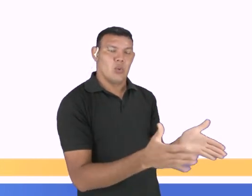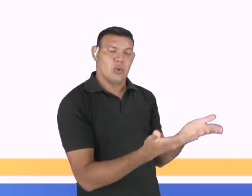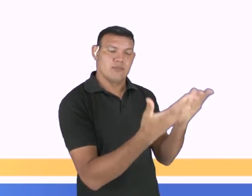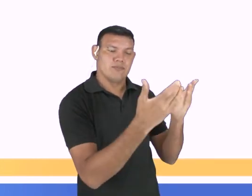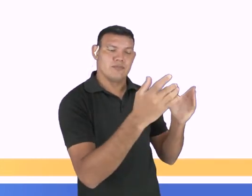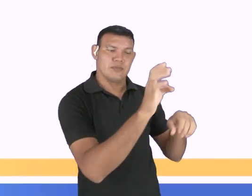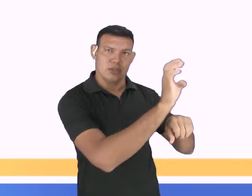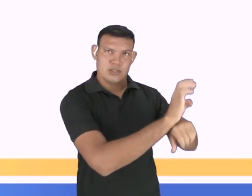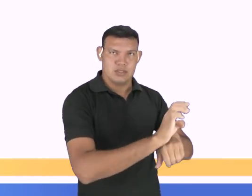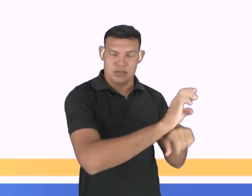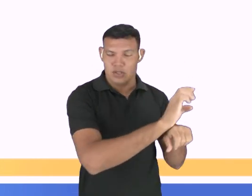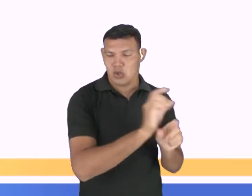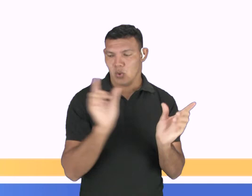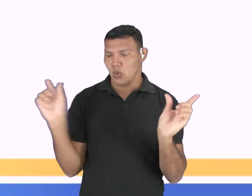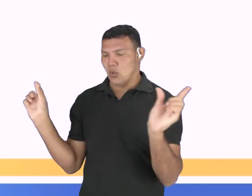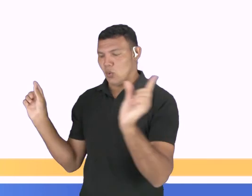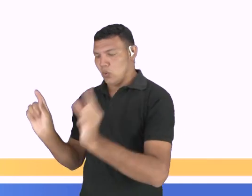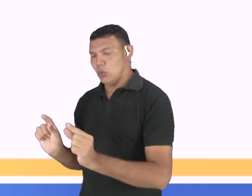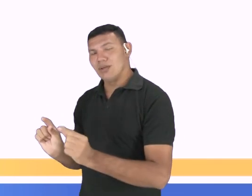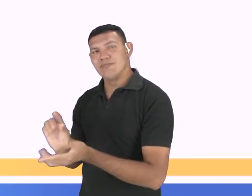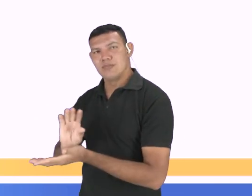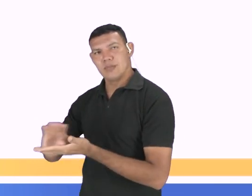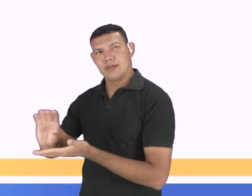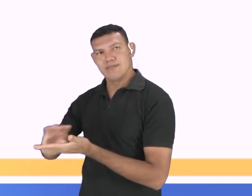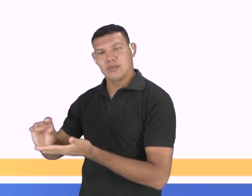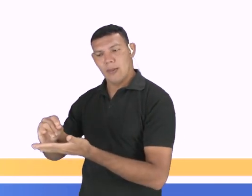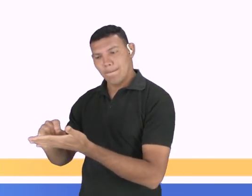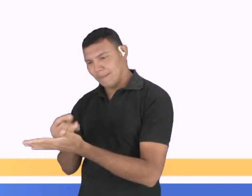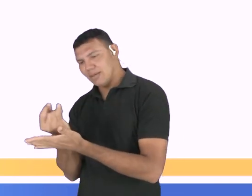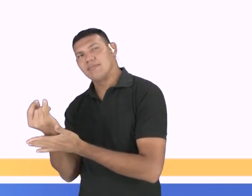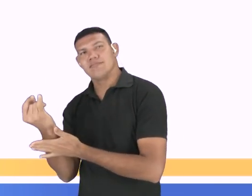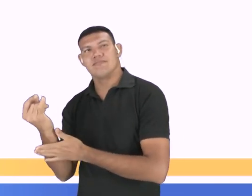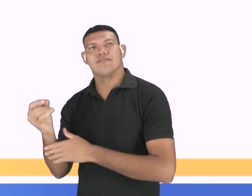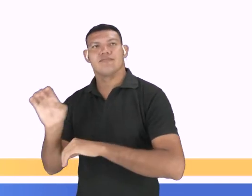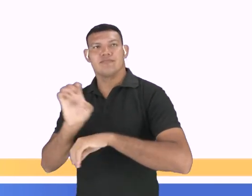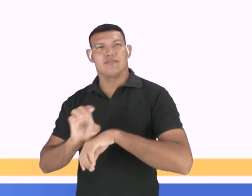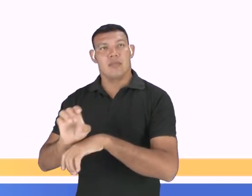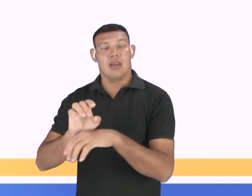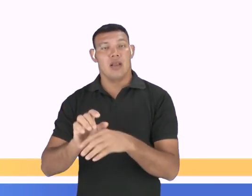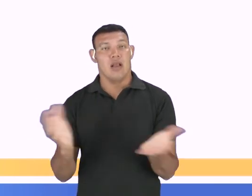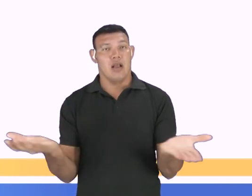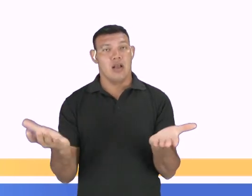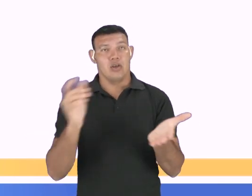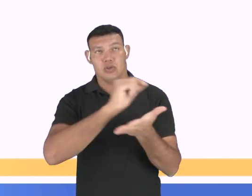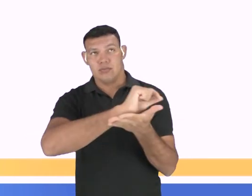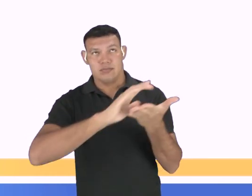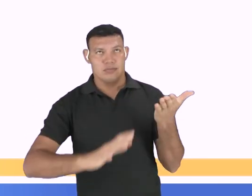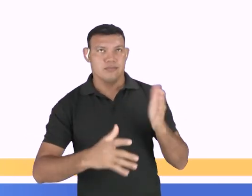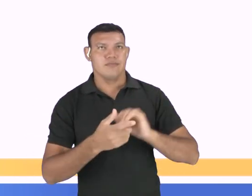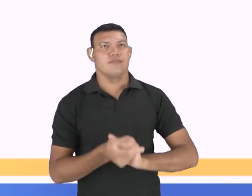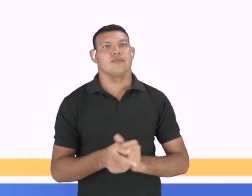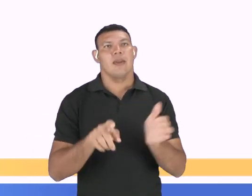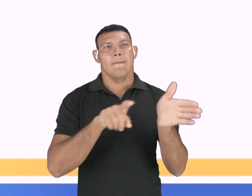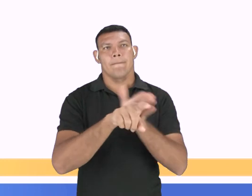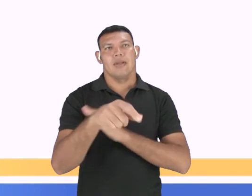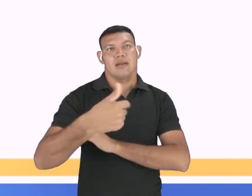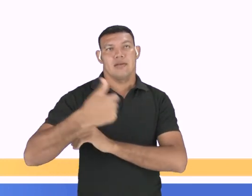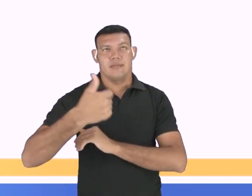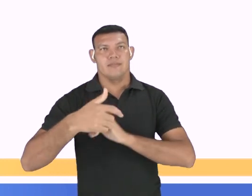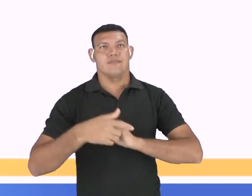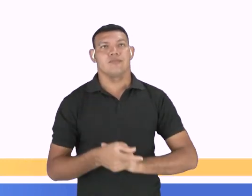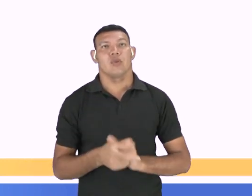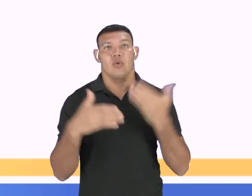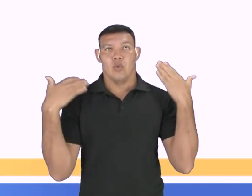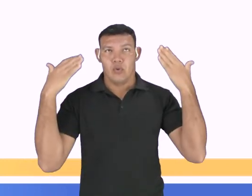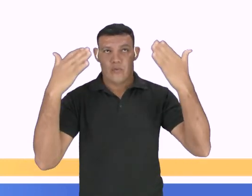Então, pessoal, é isso. Vamos passar aqui para uma atividade, né? A primeira diz o seguinte: a ênfase do liberalismo é: letra A,